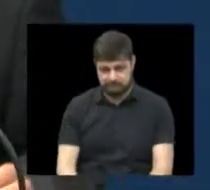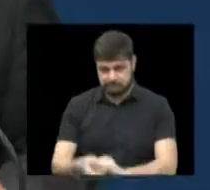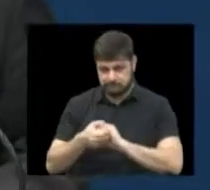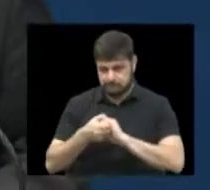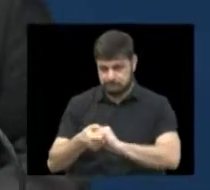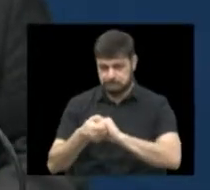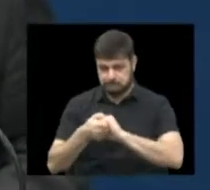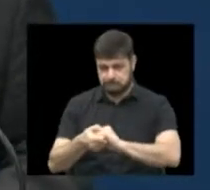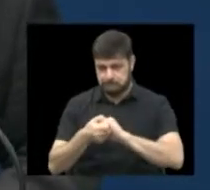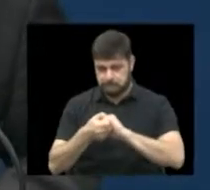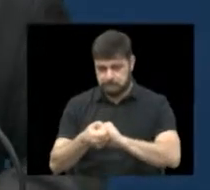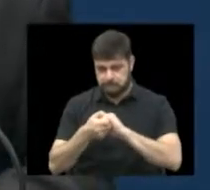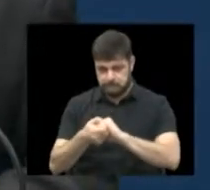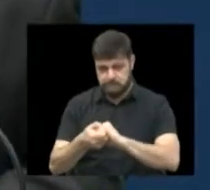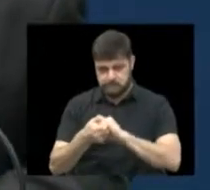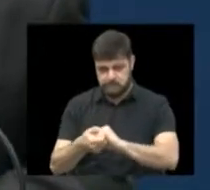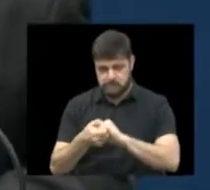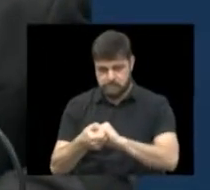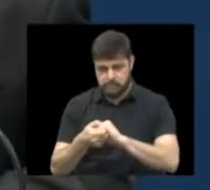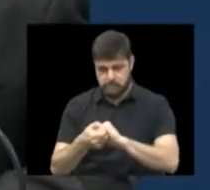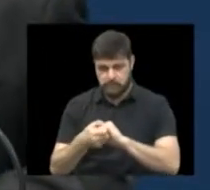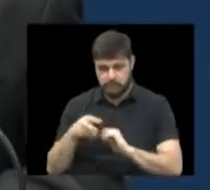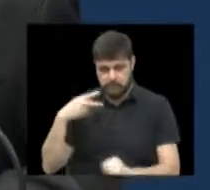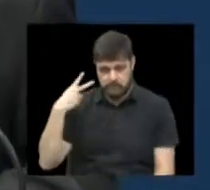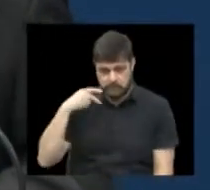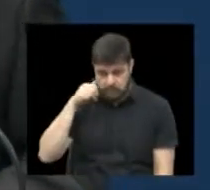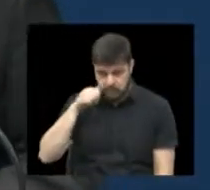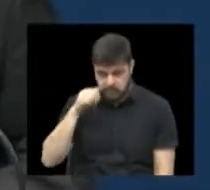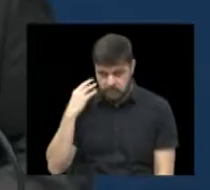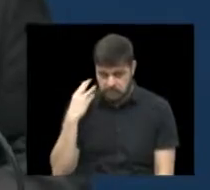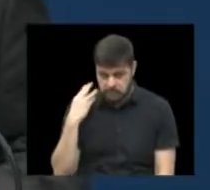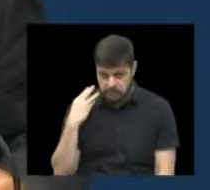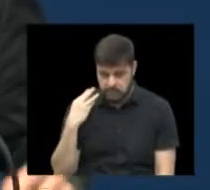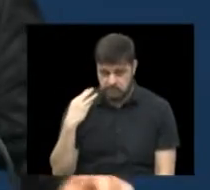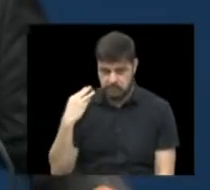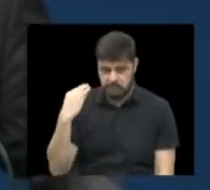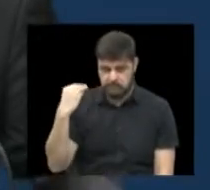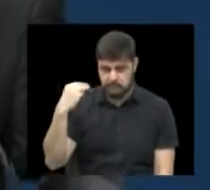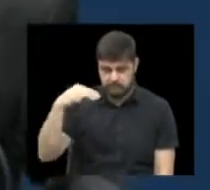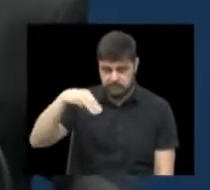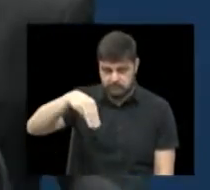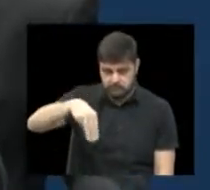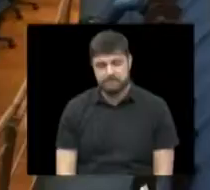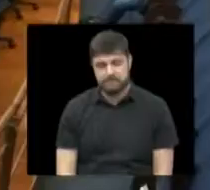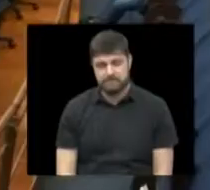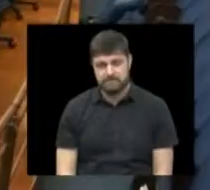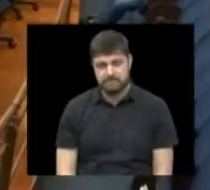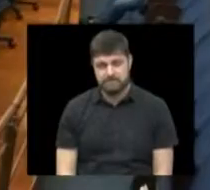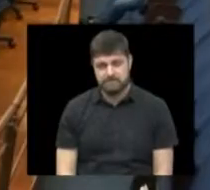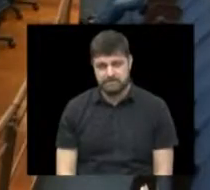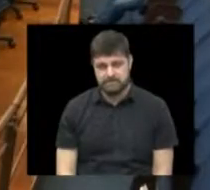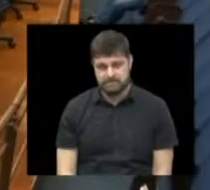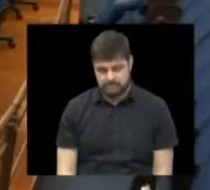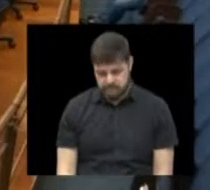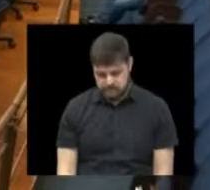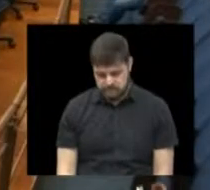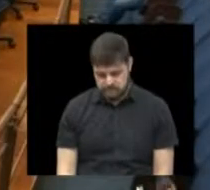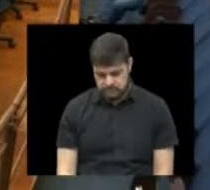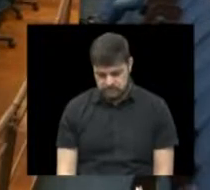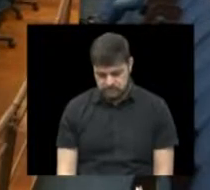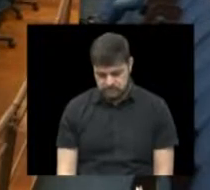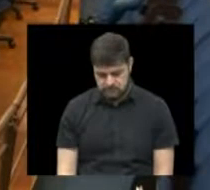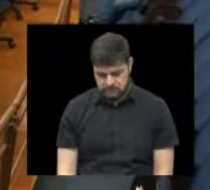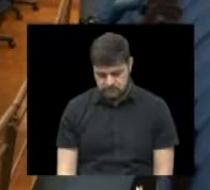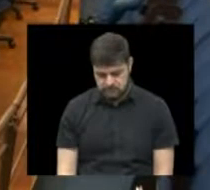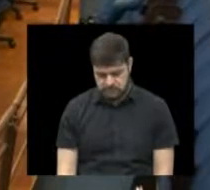O vereador Gilberto Vermelho disse que existem leis de 1950 que ainda estão em vigor e que não se adequam mais à